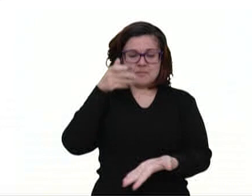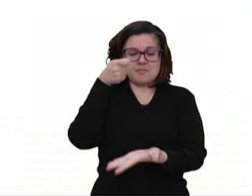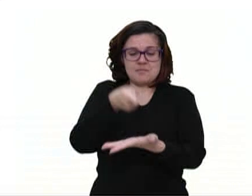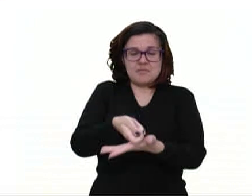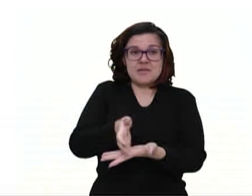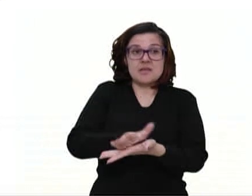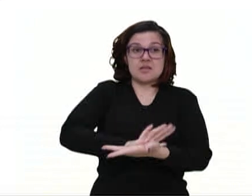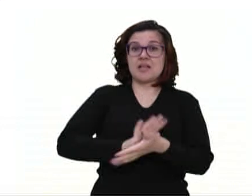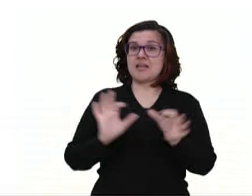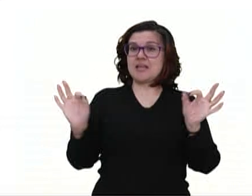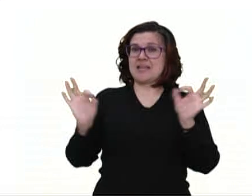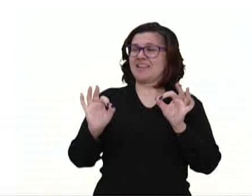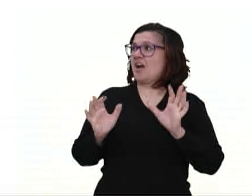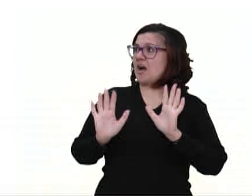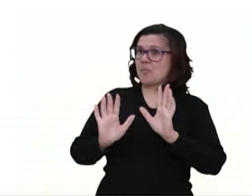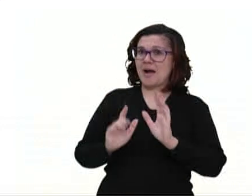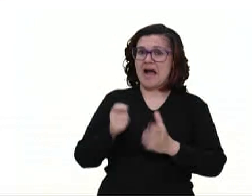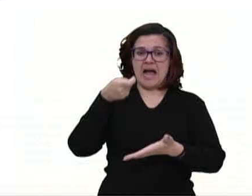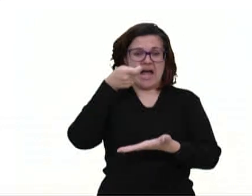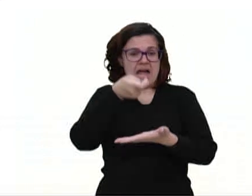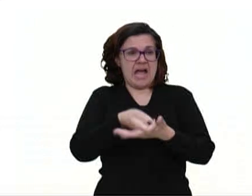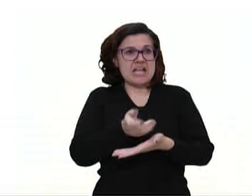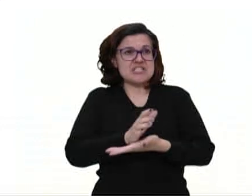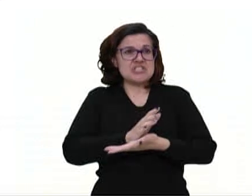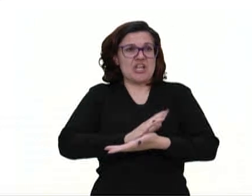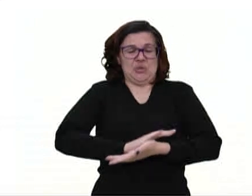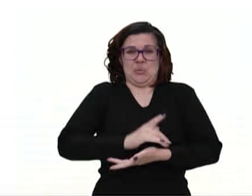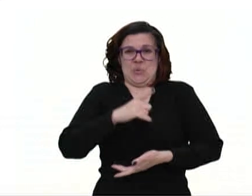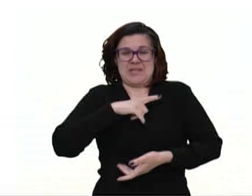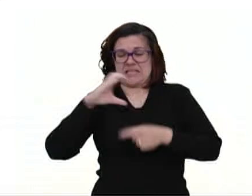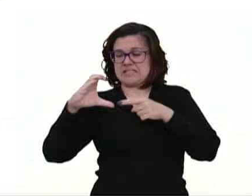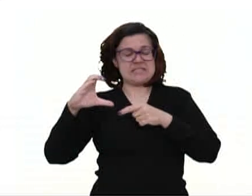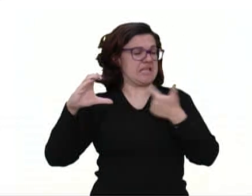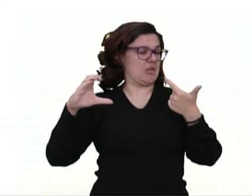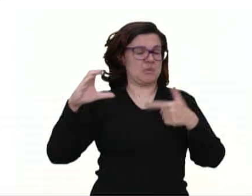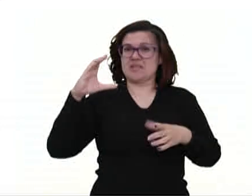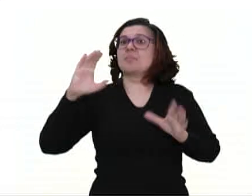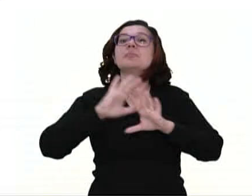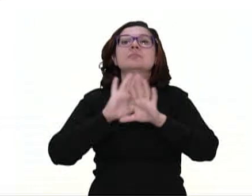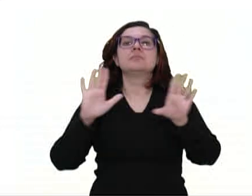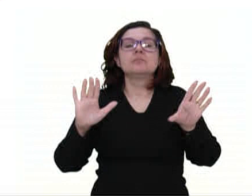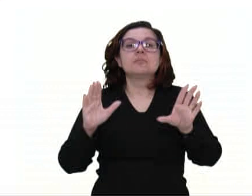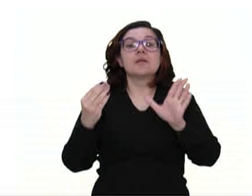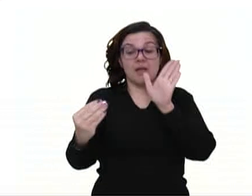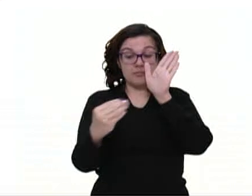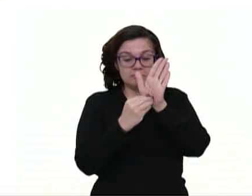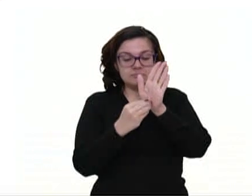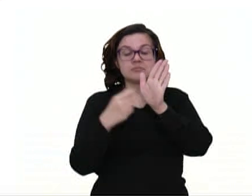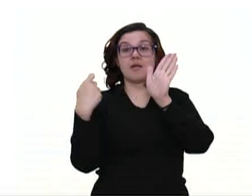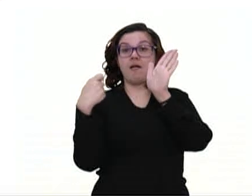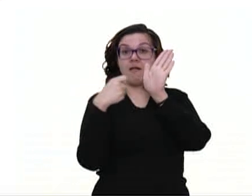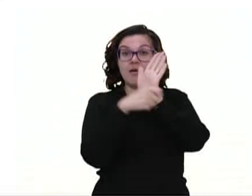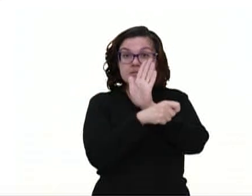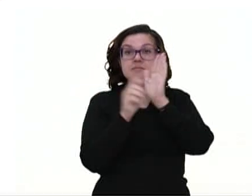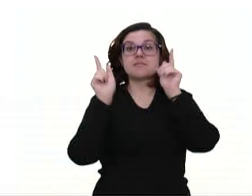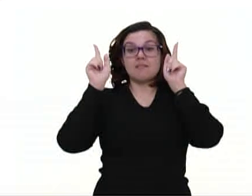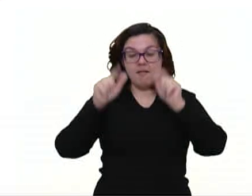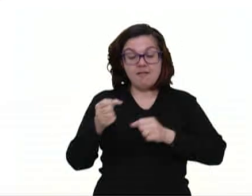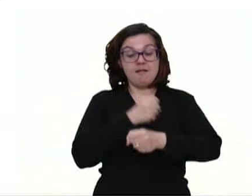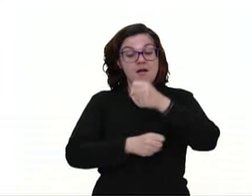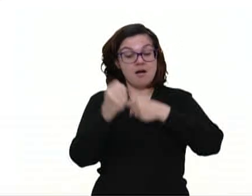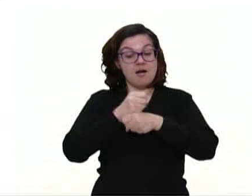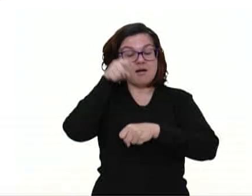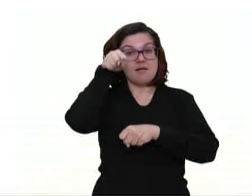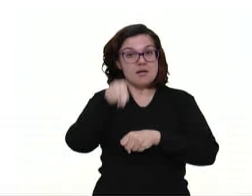ficar brigando com a questão. Professor, ditadura é com ser mudo, não tem mais ser mudo, de quando é. A grafia é conforme a época.